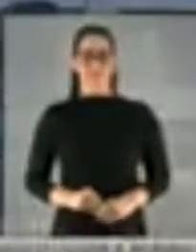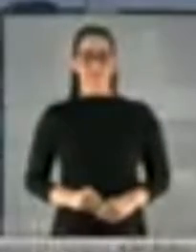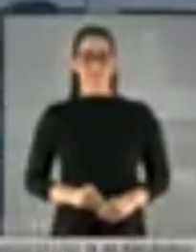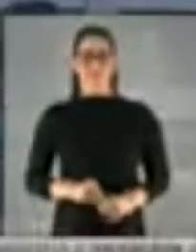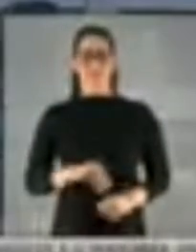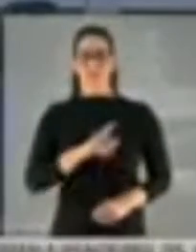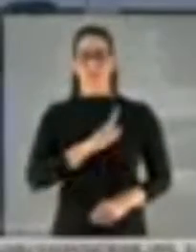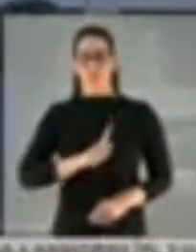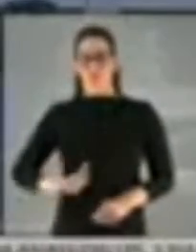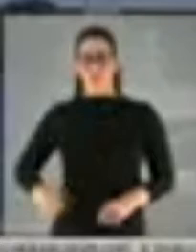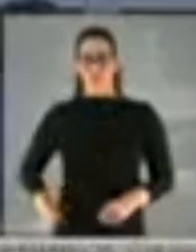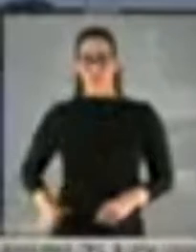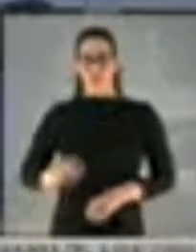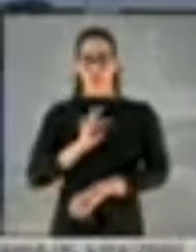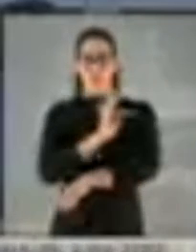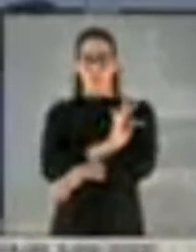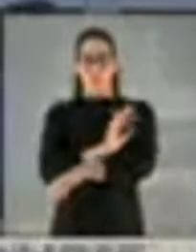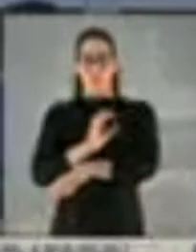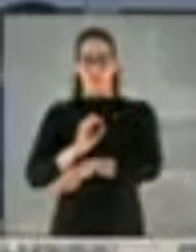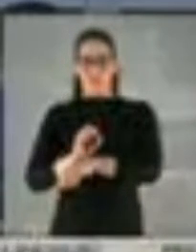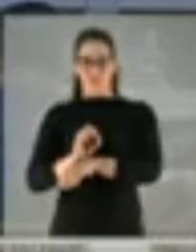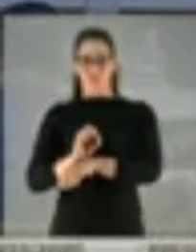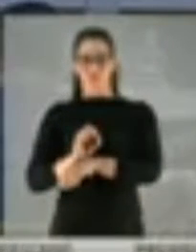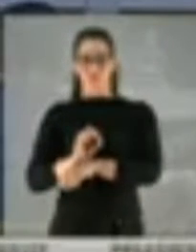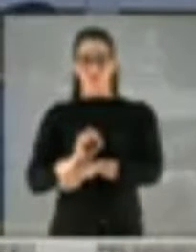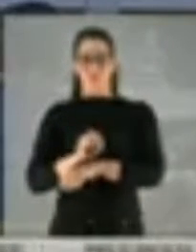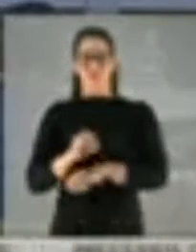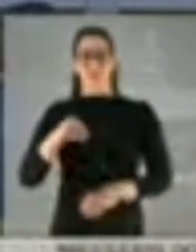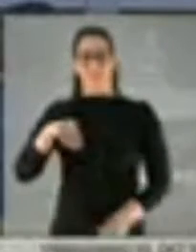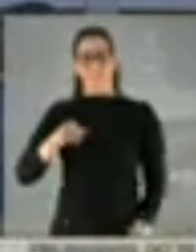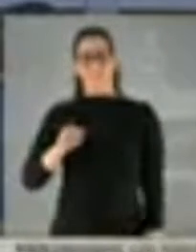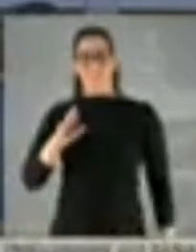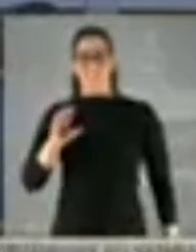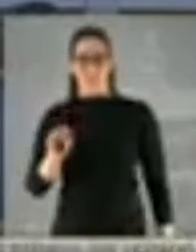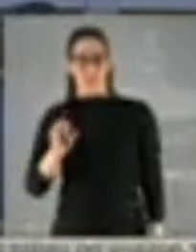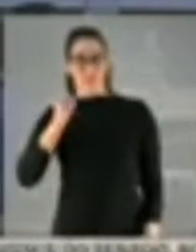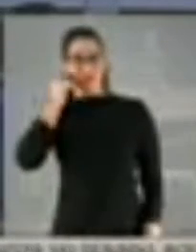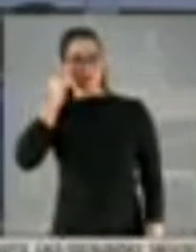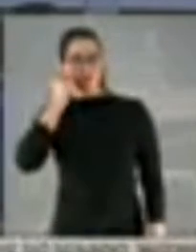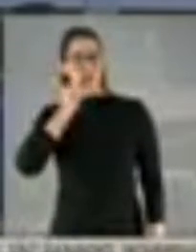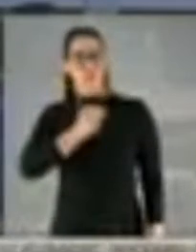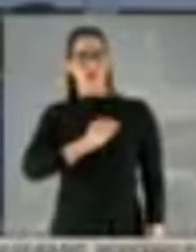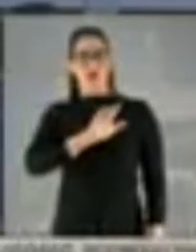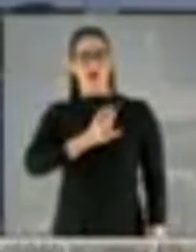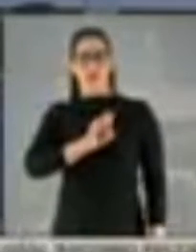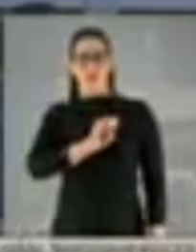Governador de Tocantins, governador Mauro Carlesse, senador Alessandro Vieira.